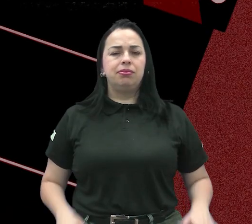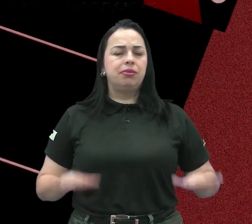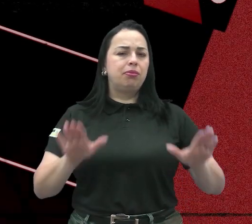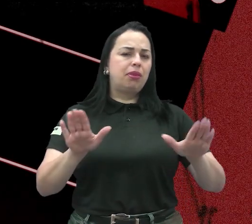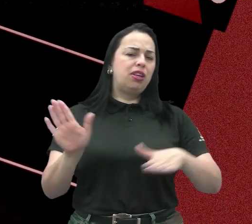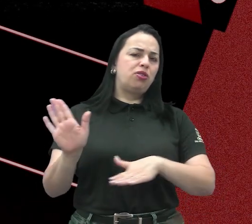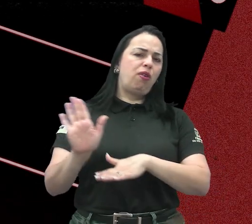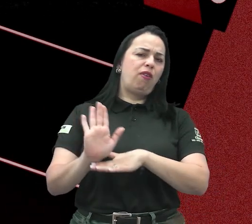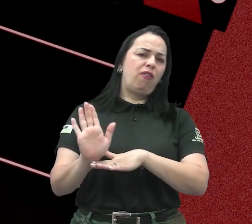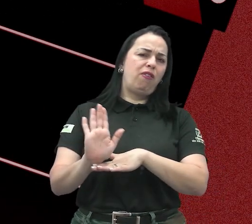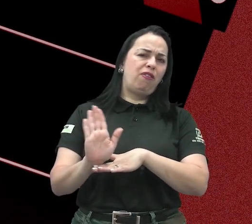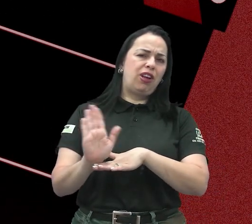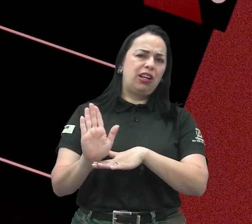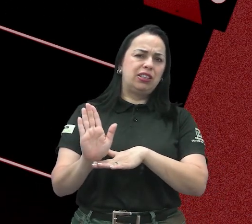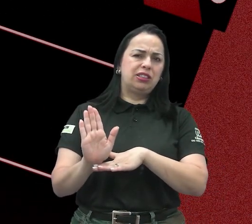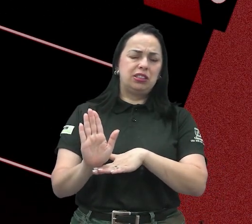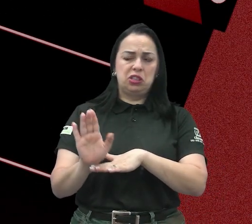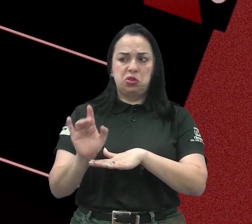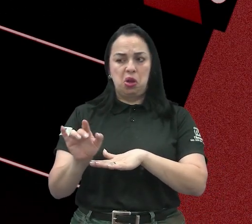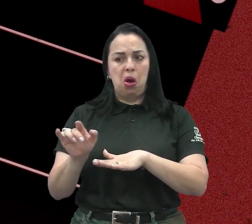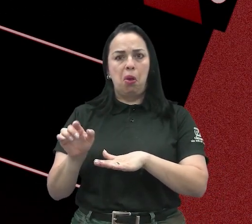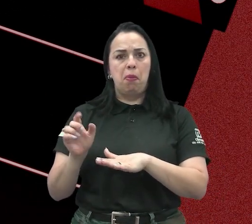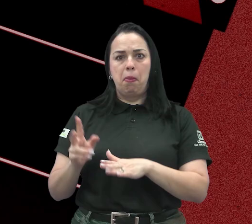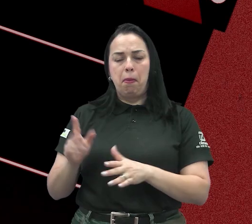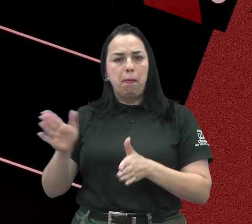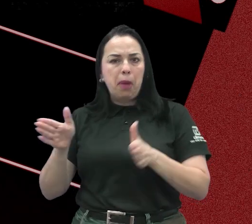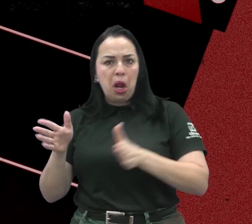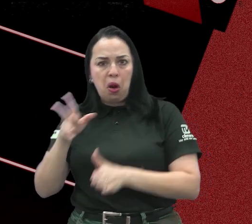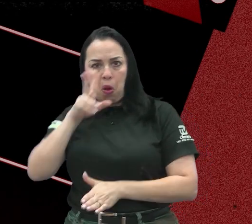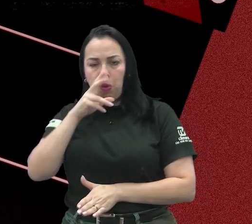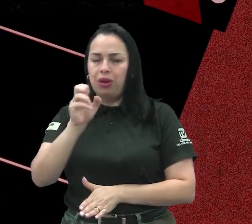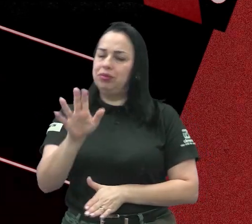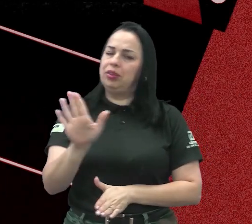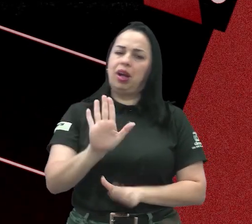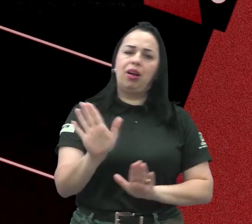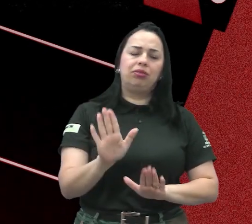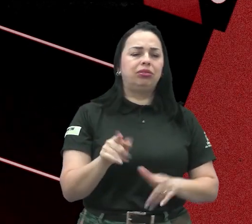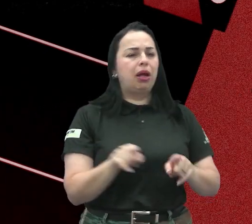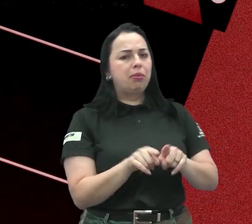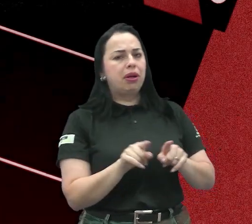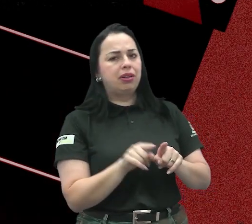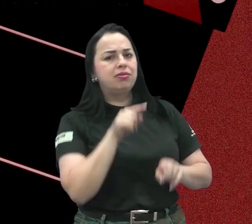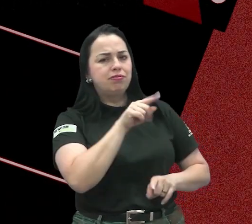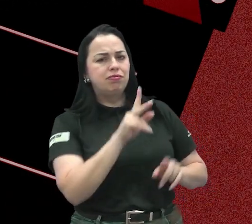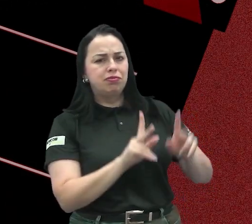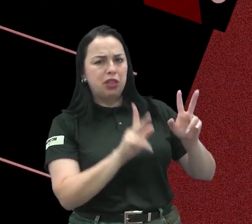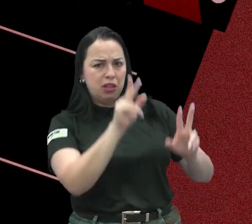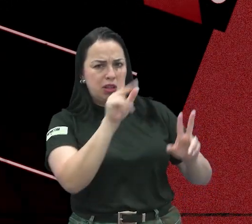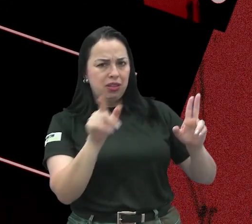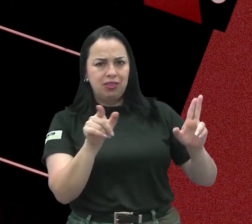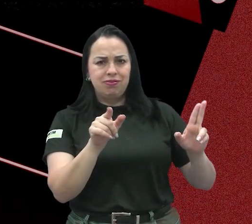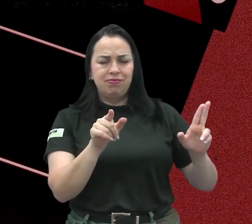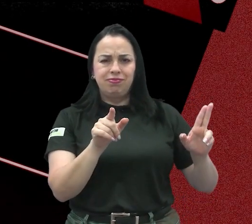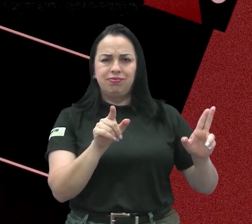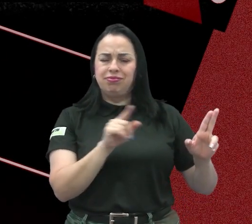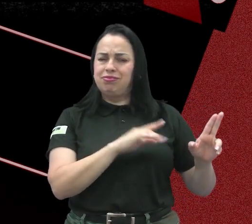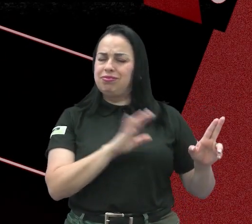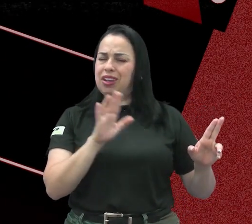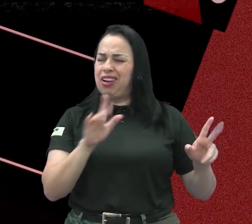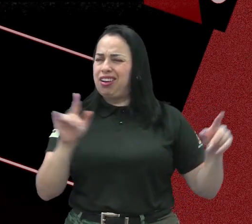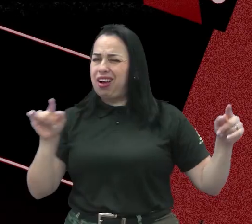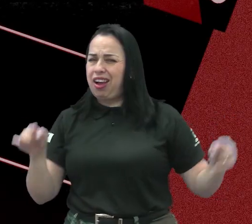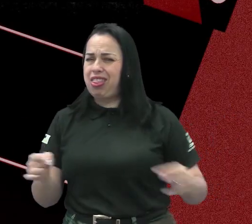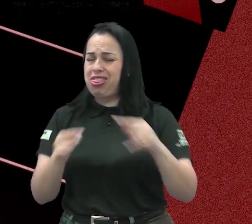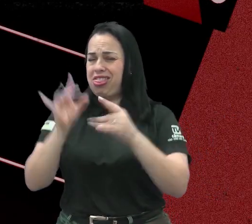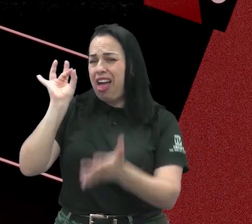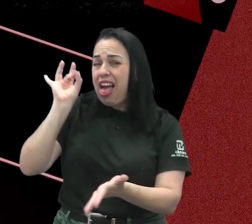Mas o filme não é feito apenas de pontos fortes. Algumas situações mostradas na produção certamente não aconteceriam na vida